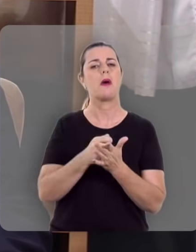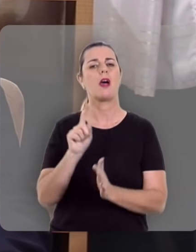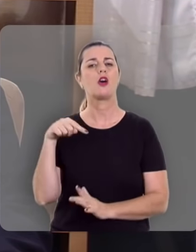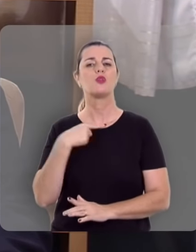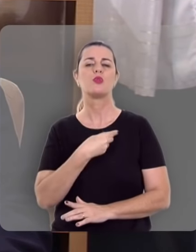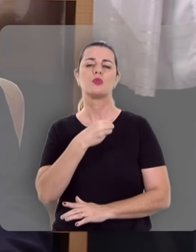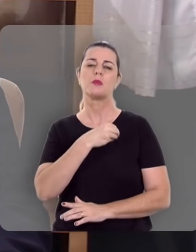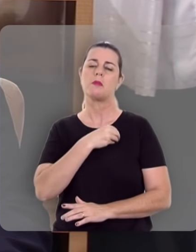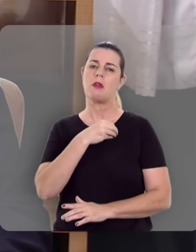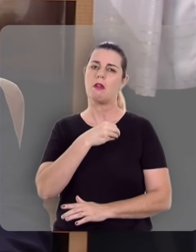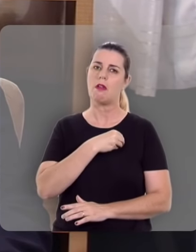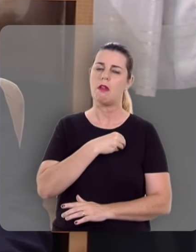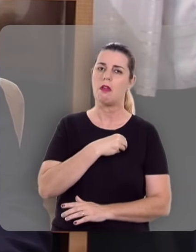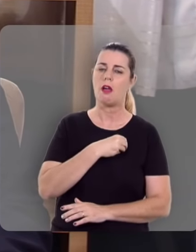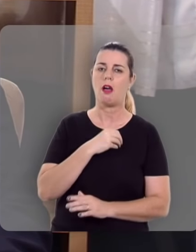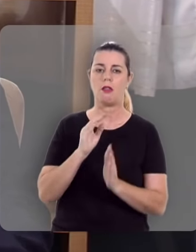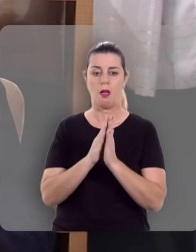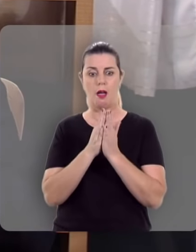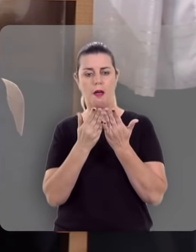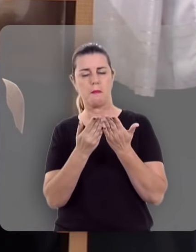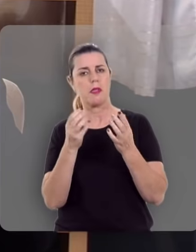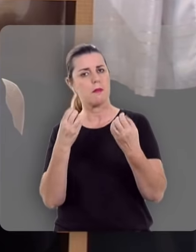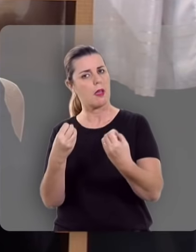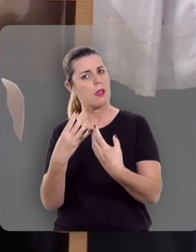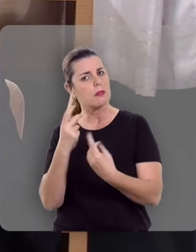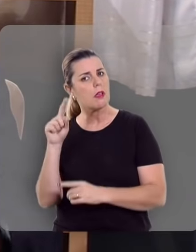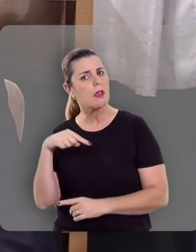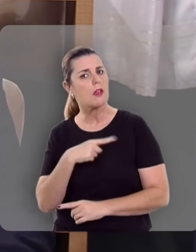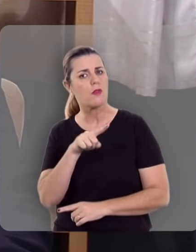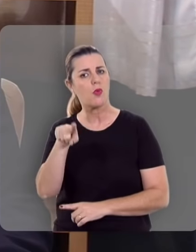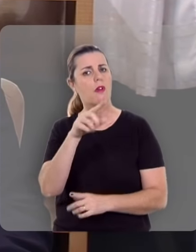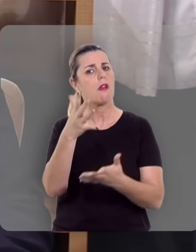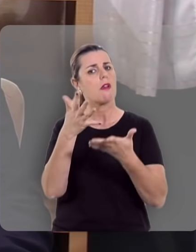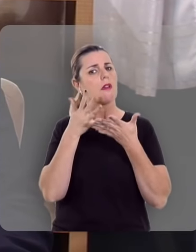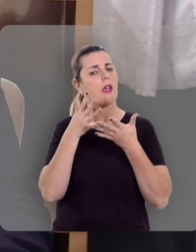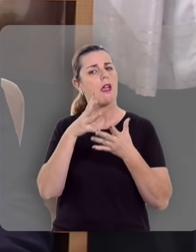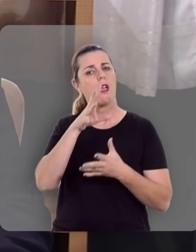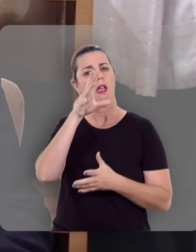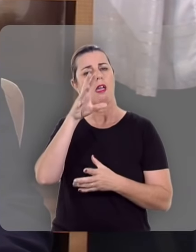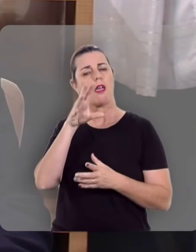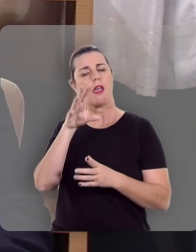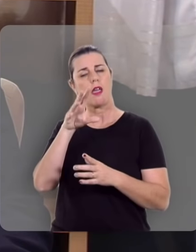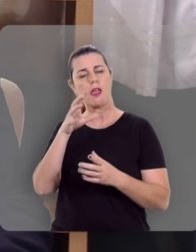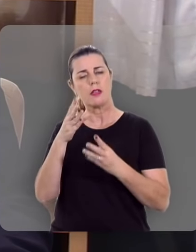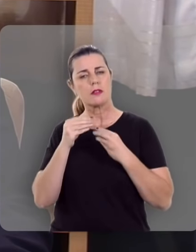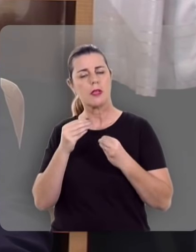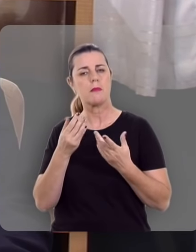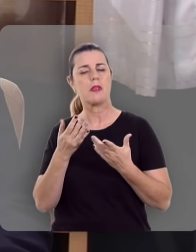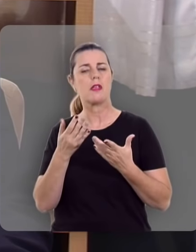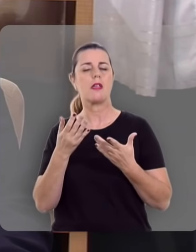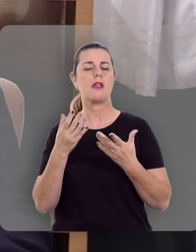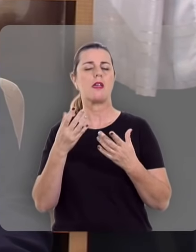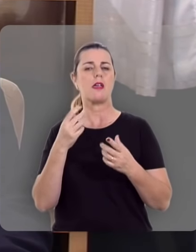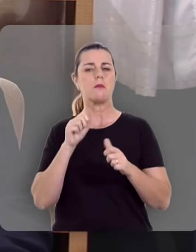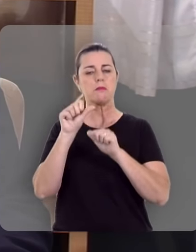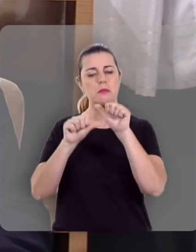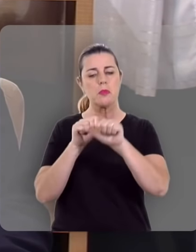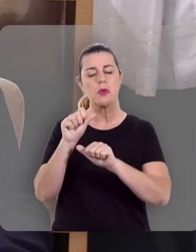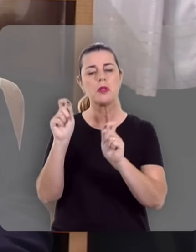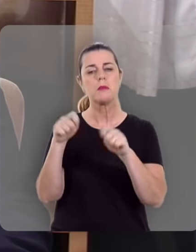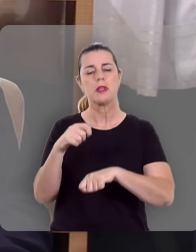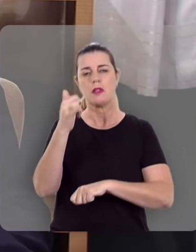povo. E a Bíblia nos ensina que se você quer receber essa restauração, você então precisa se arrepender dos